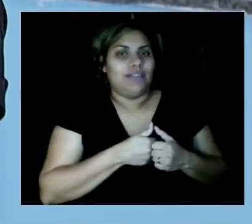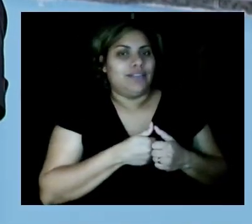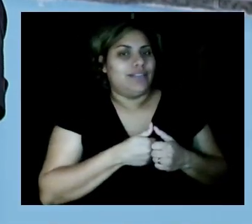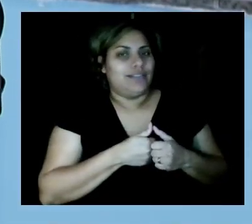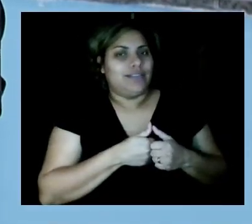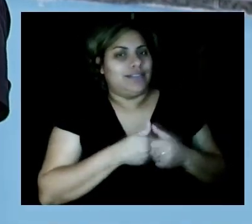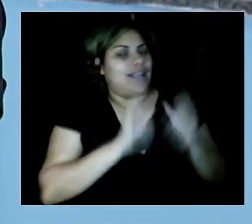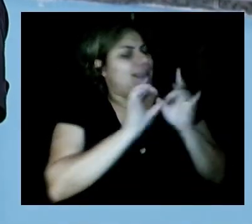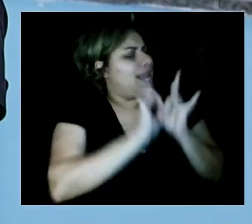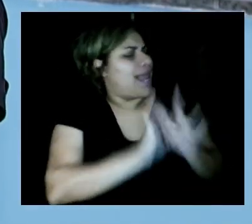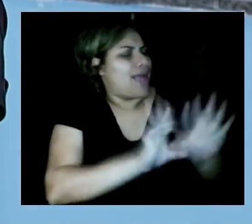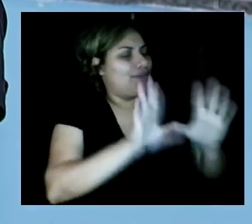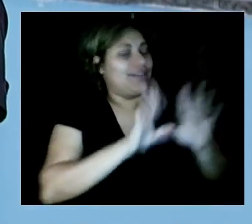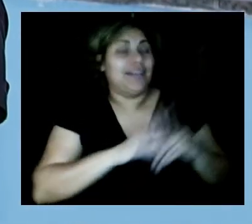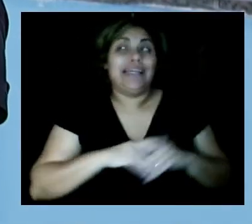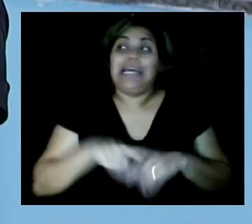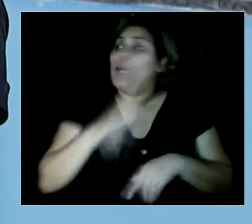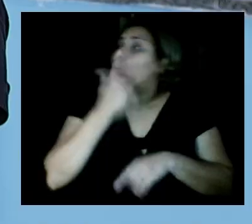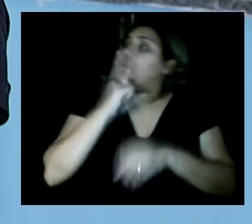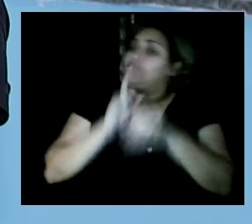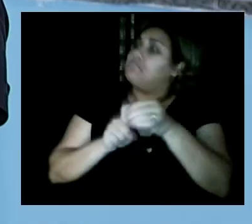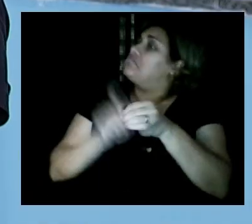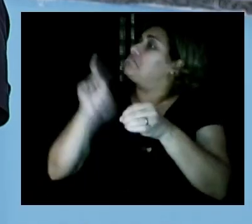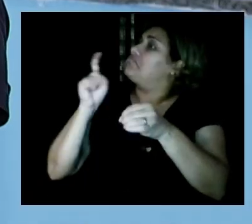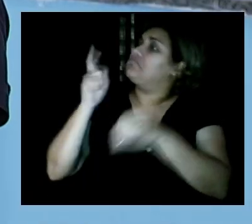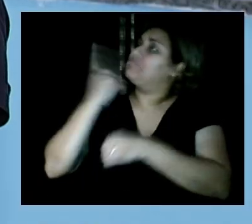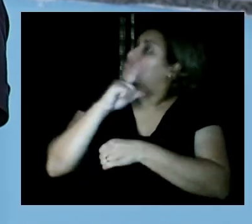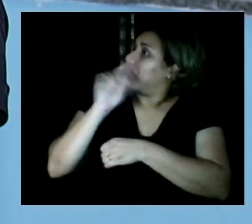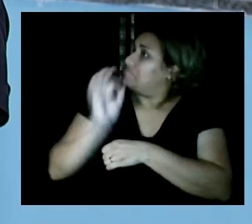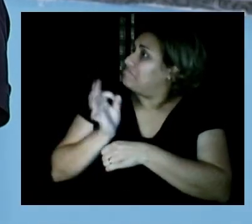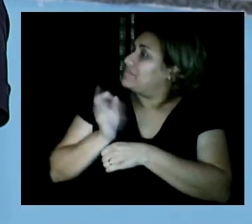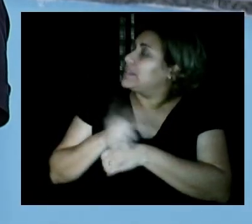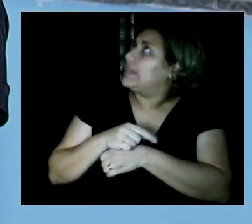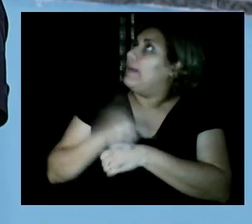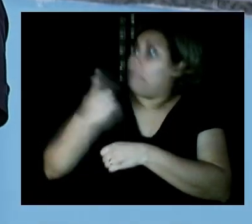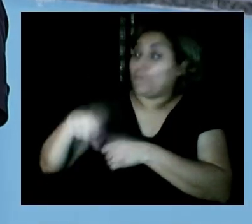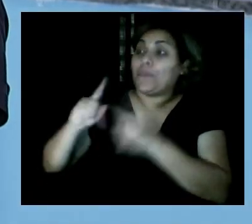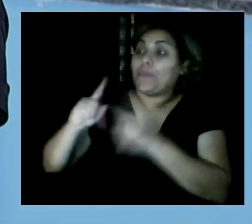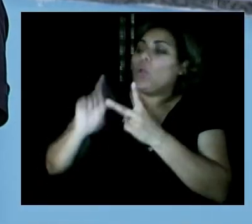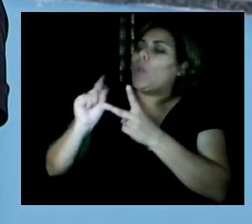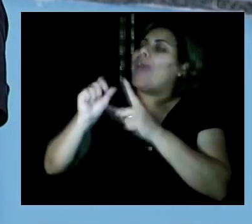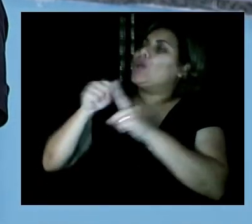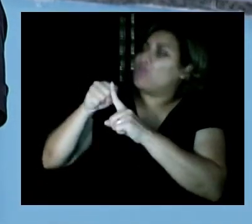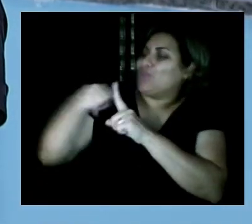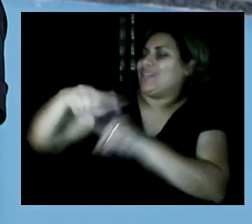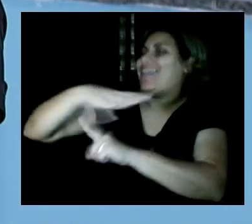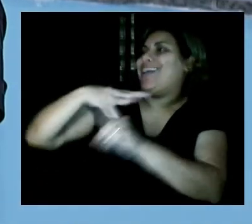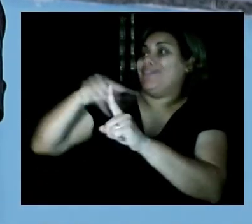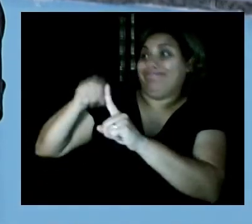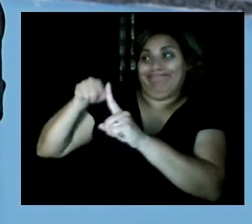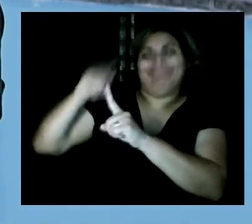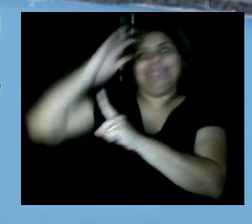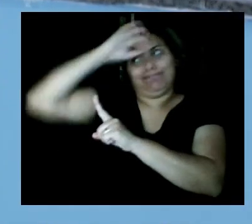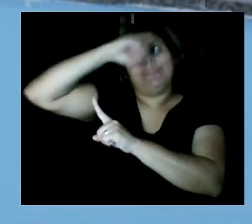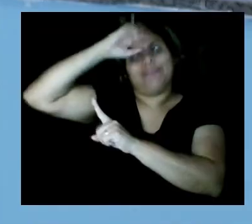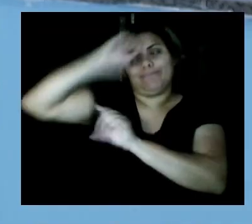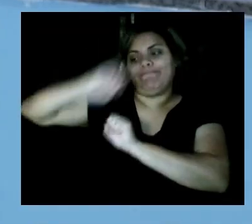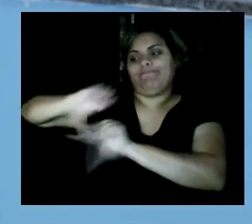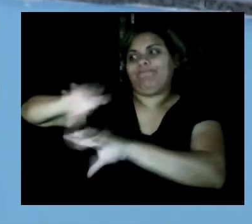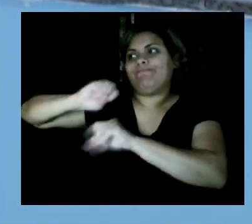Terem né? autonomia, né? E Miriam, falta também educar a sociedade para olhar para as pessoas, cada uma com a